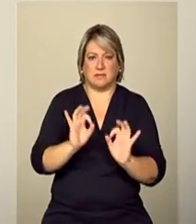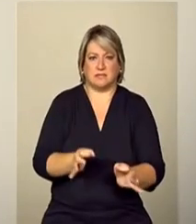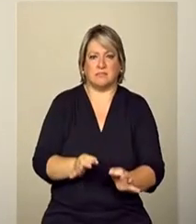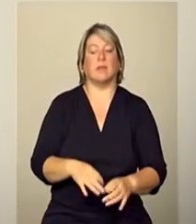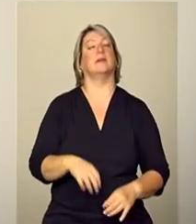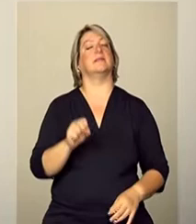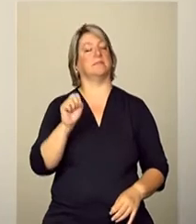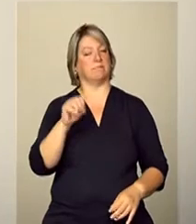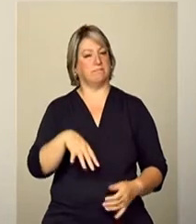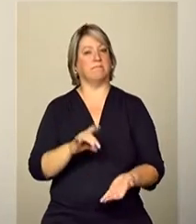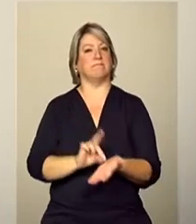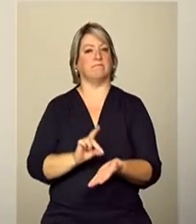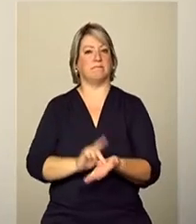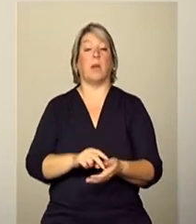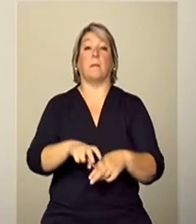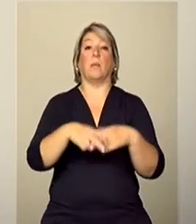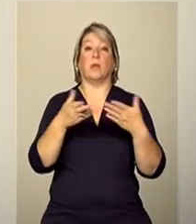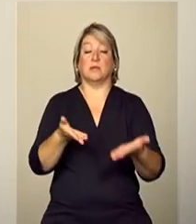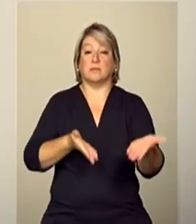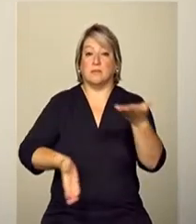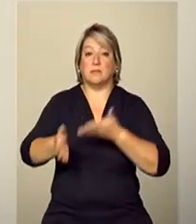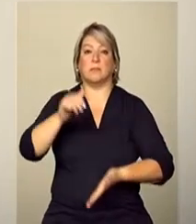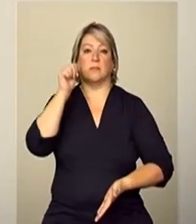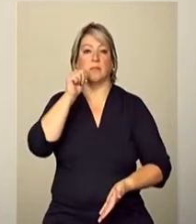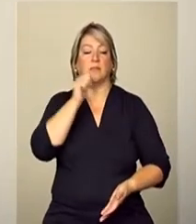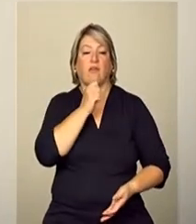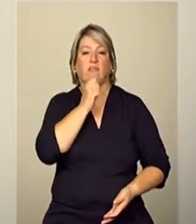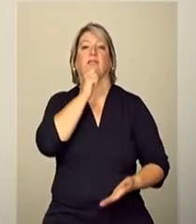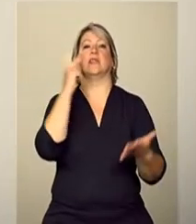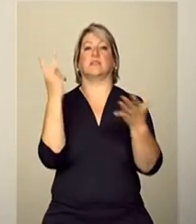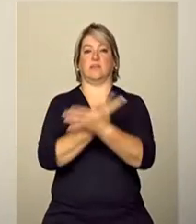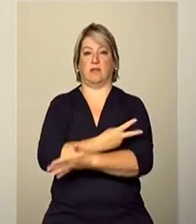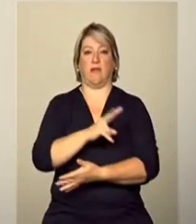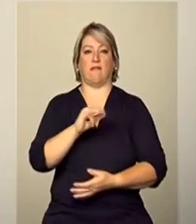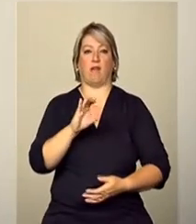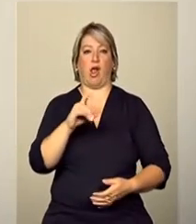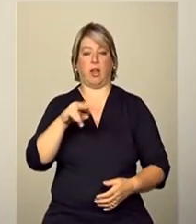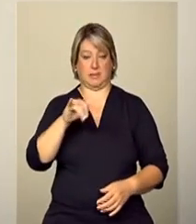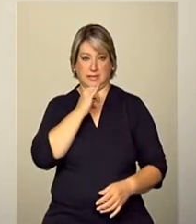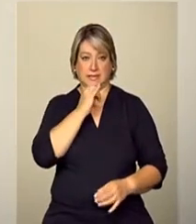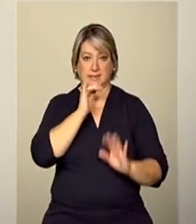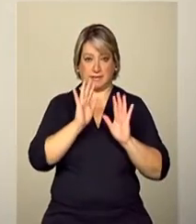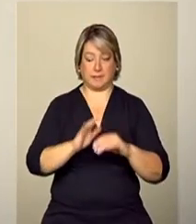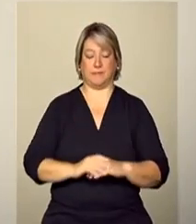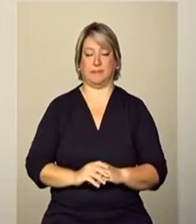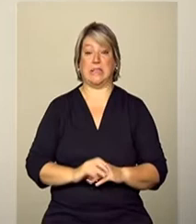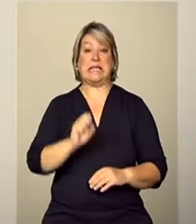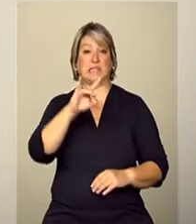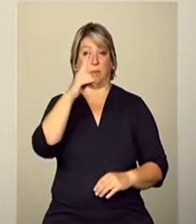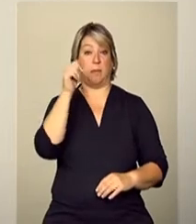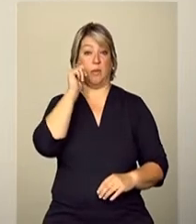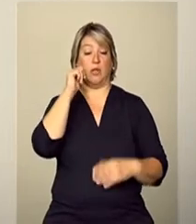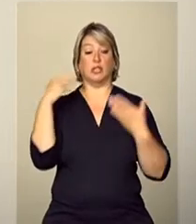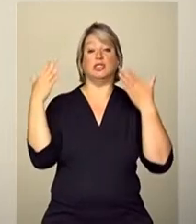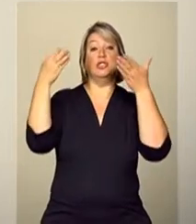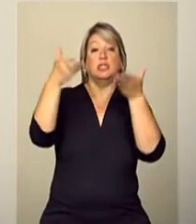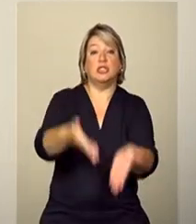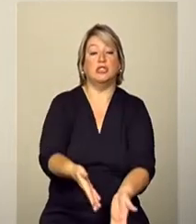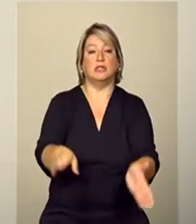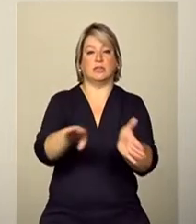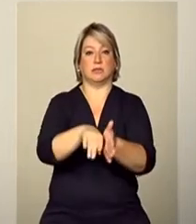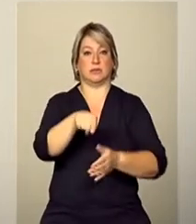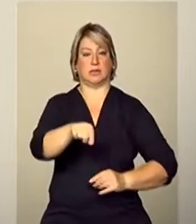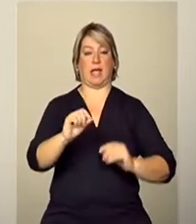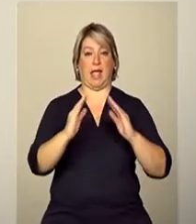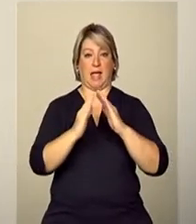vamos usar o atendimento das Mulheres vítimas de violência se uma mulher chegaram uma das casas da